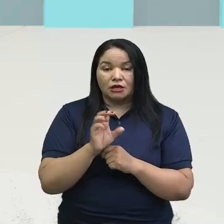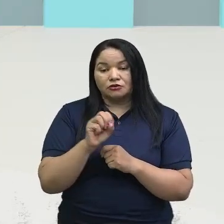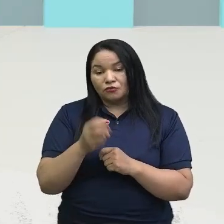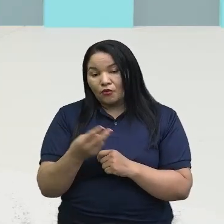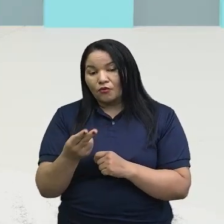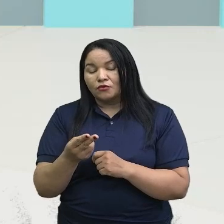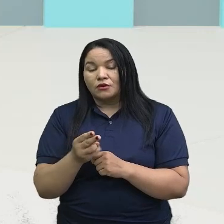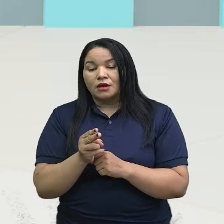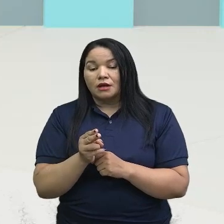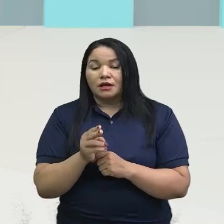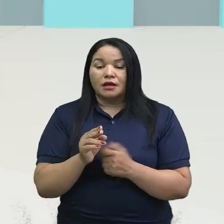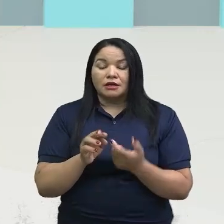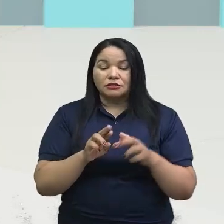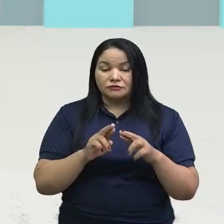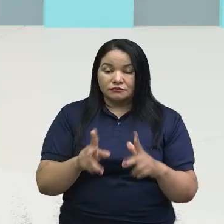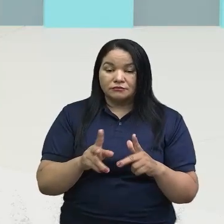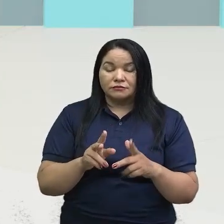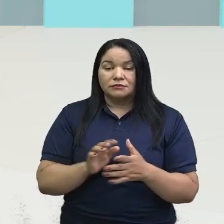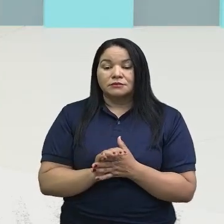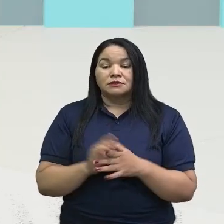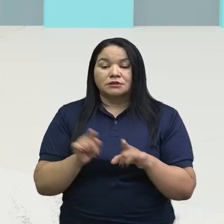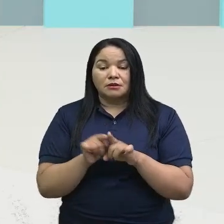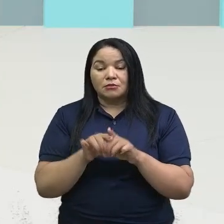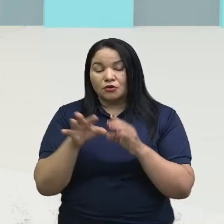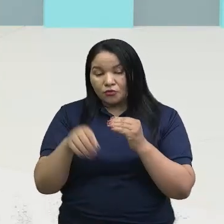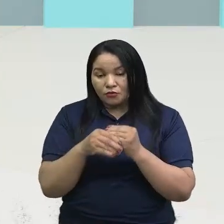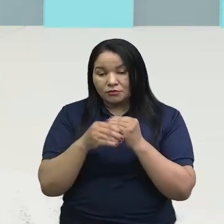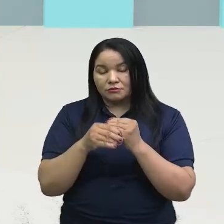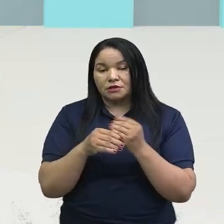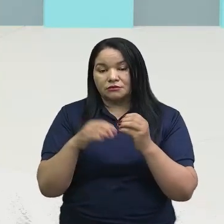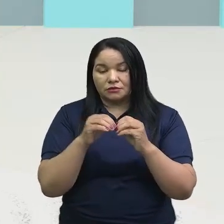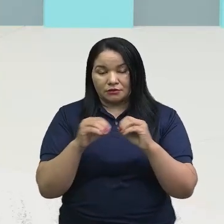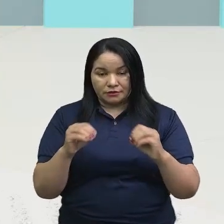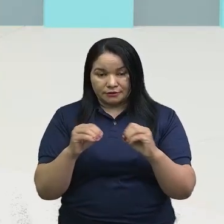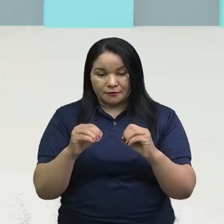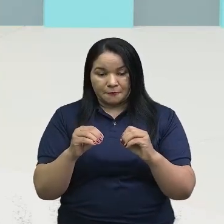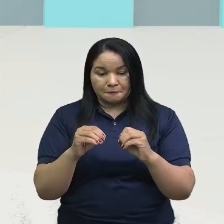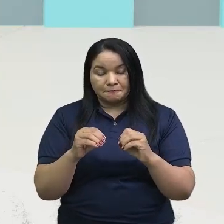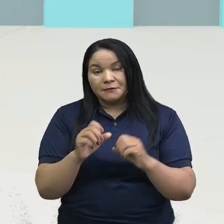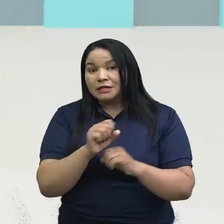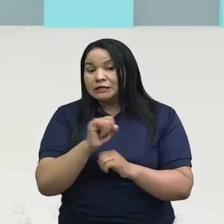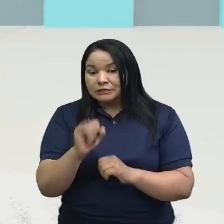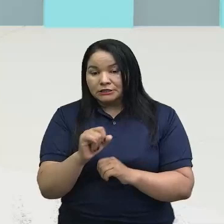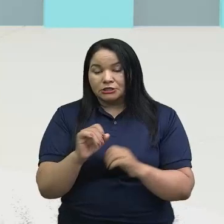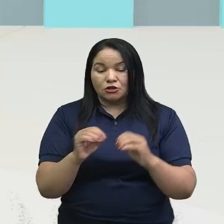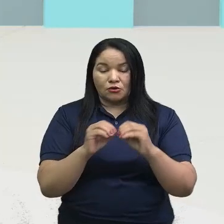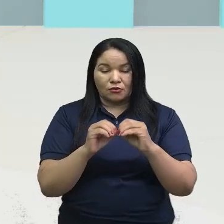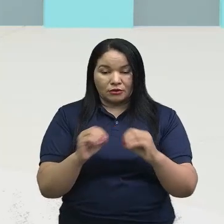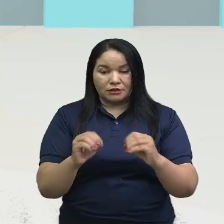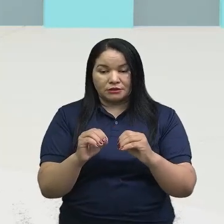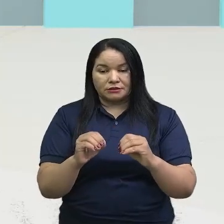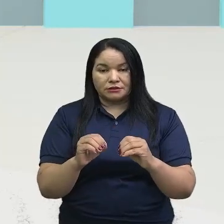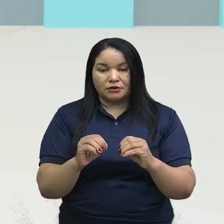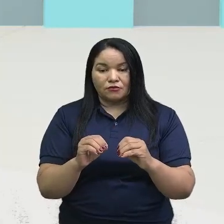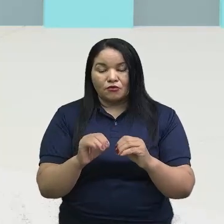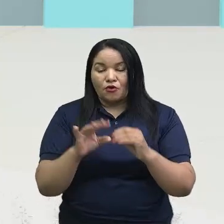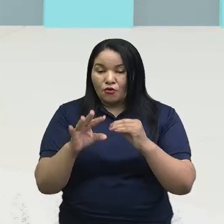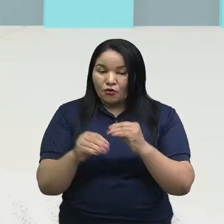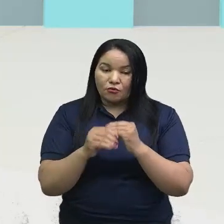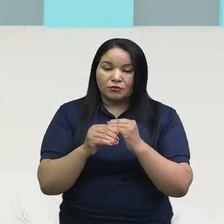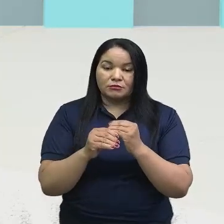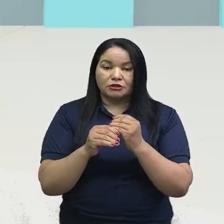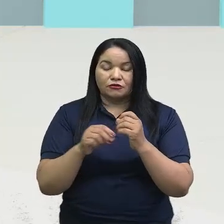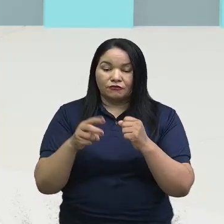verbo de ligação. Nós vamos ter o complemento dessa oração, se essa oração, se esse complemento é